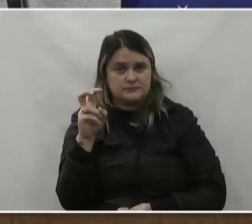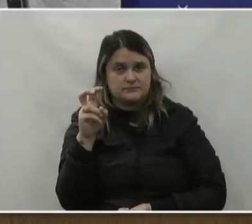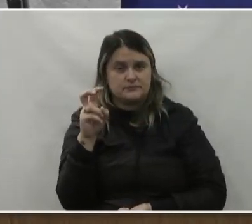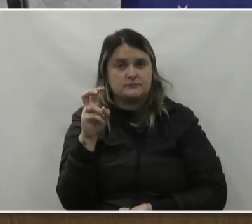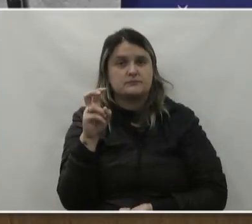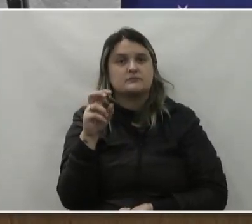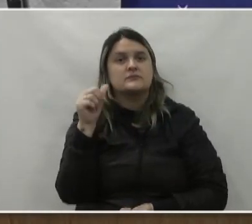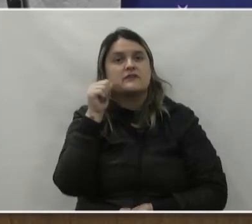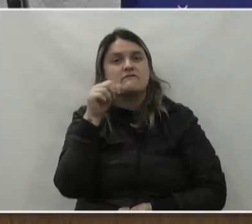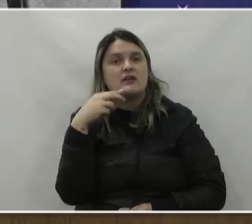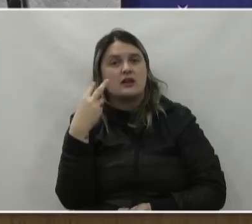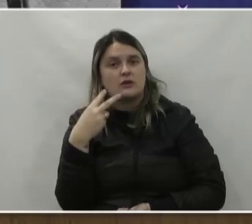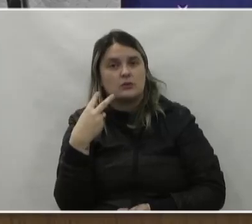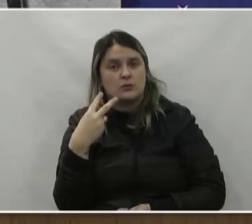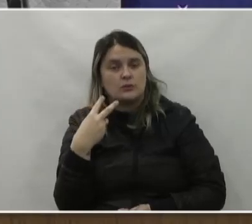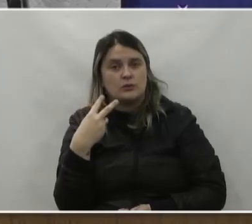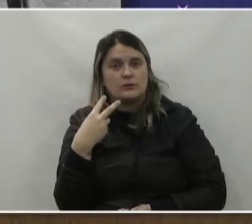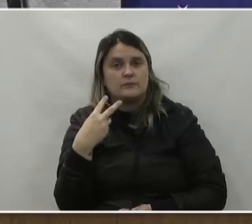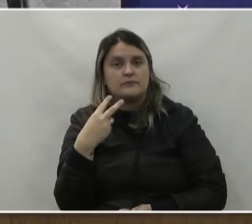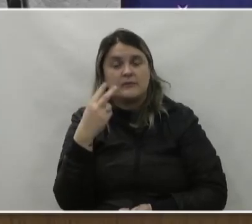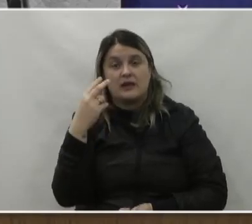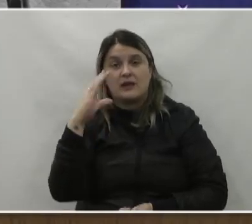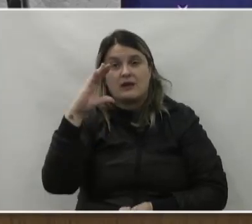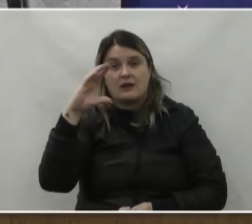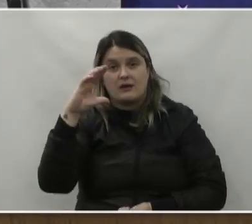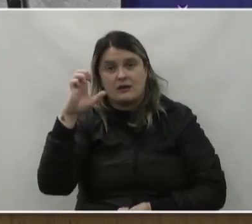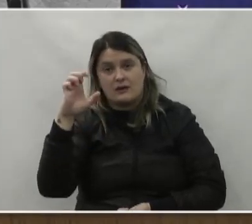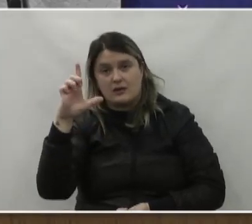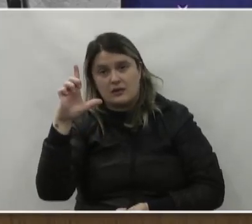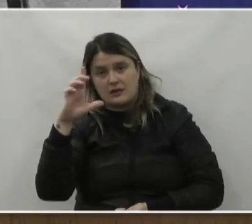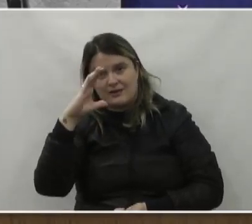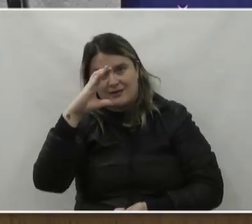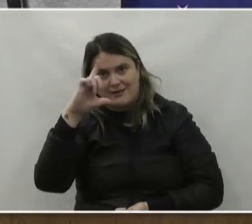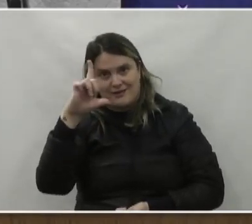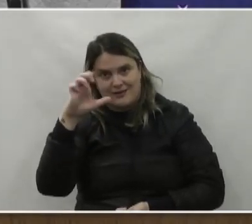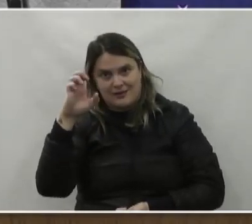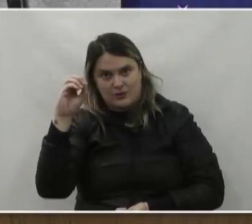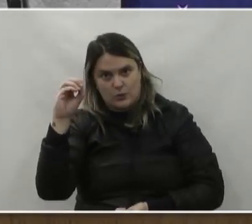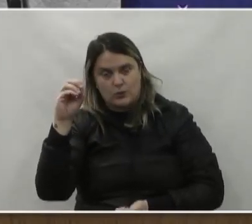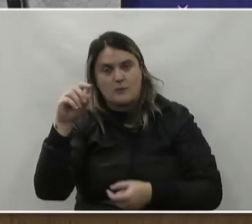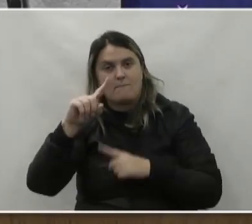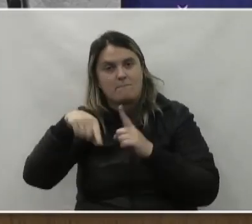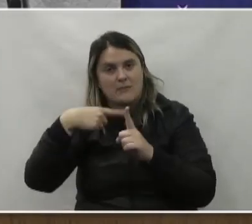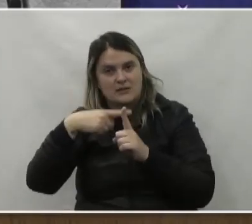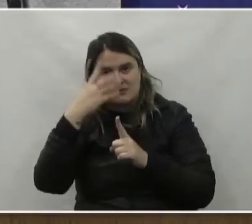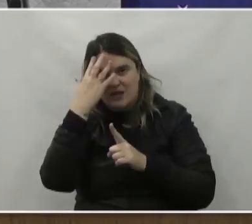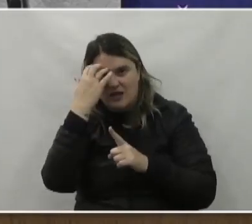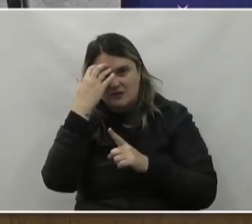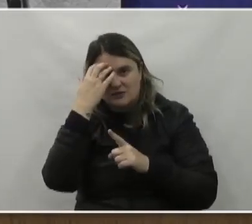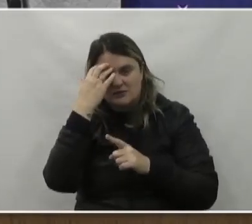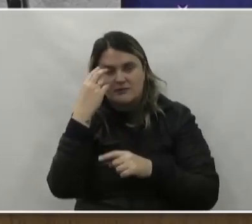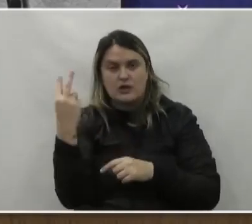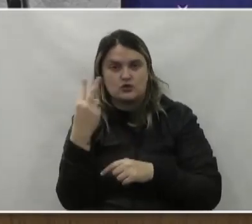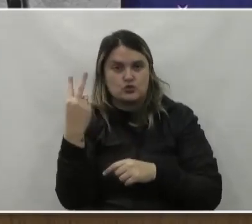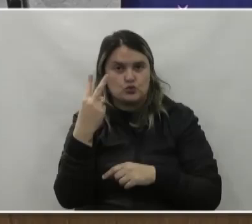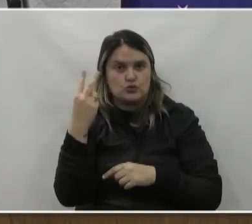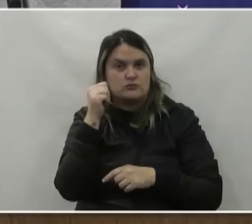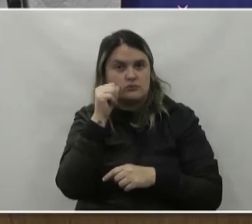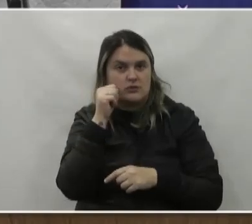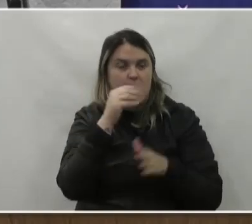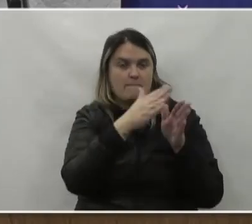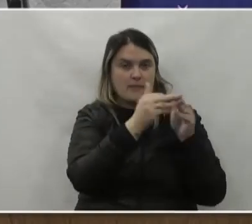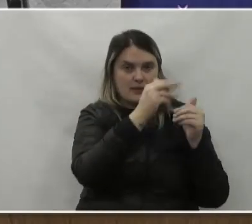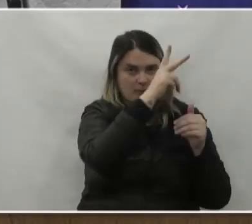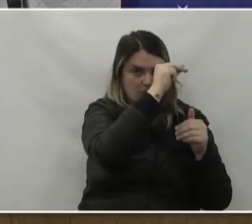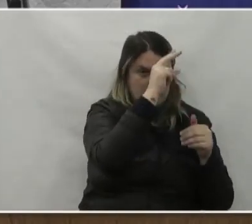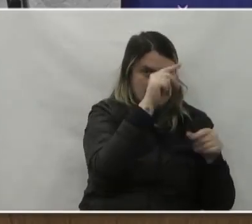257/2025 das vereadoras Cleonice Martinazzo Müller e Thaís Birberbach, ao Poder Executivo Municipal, por